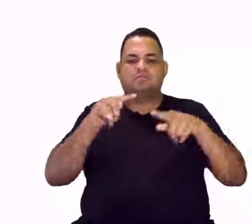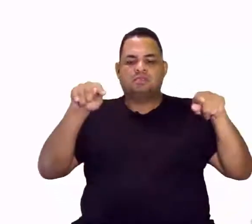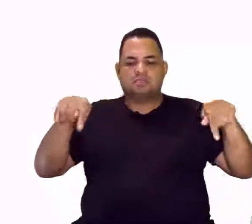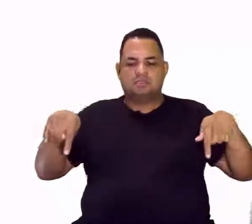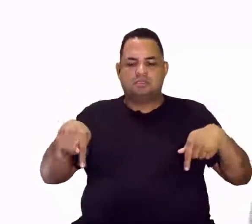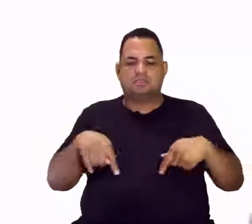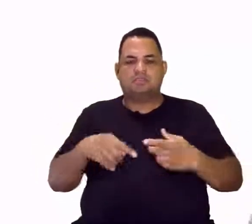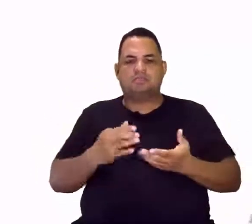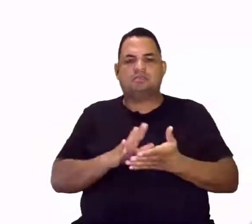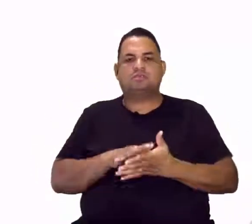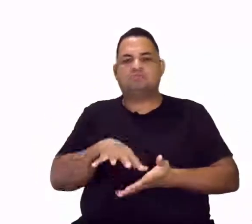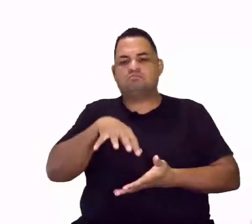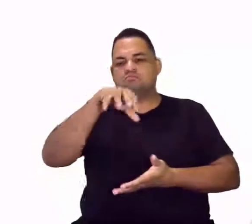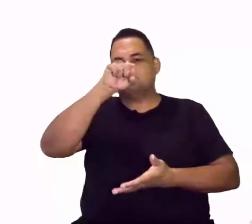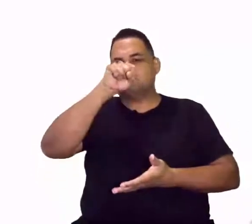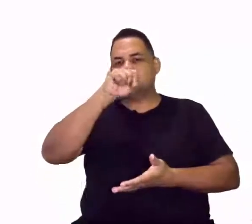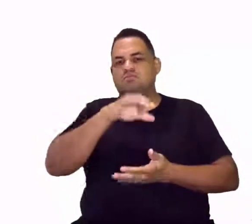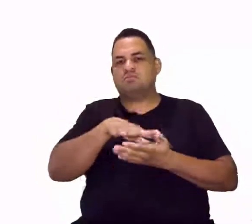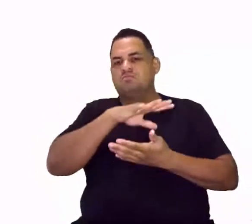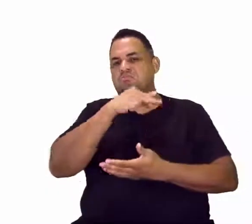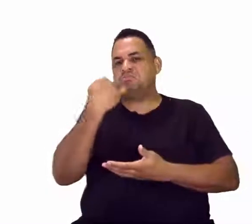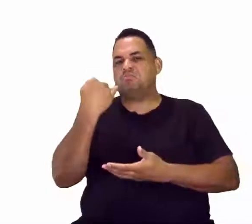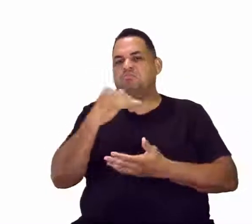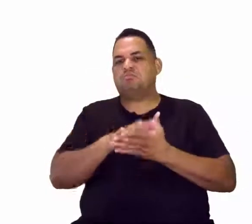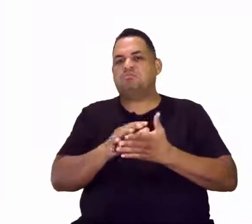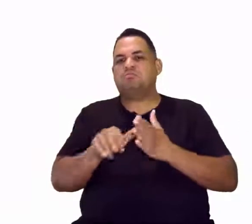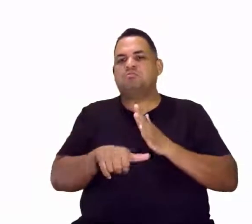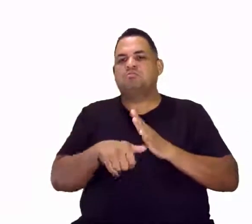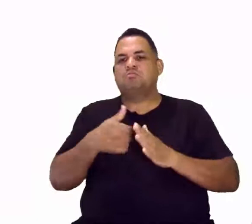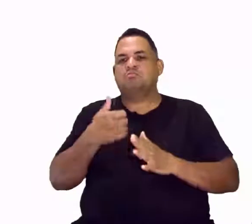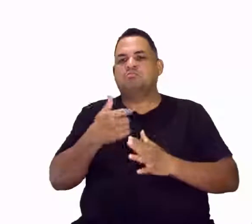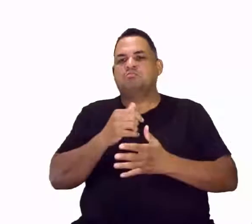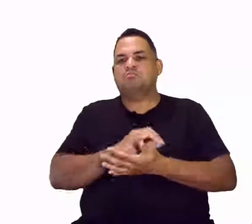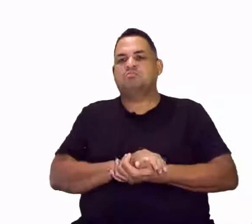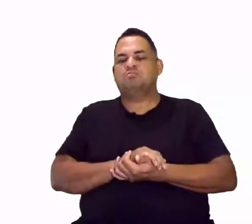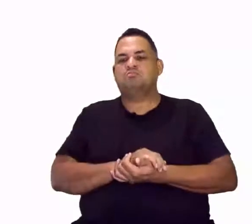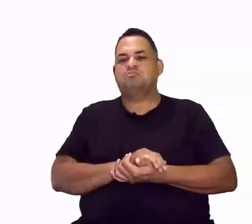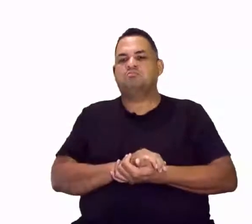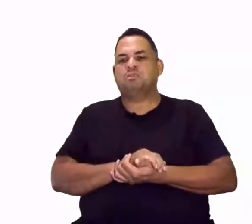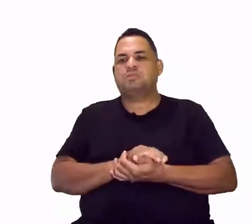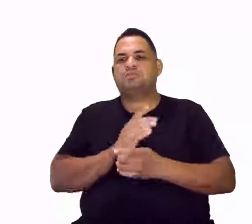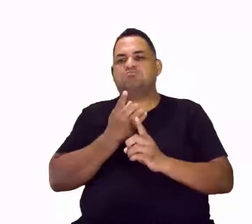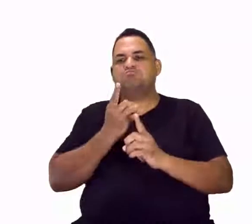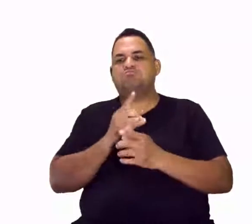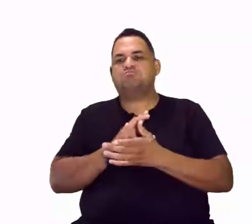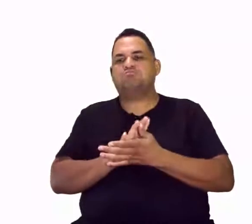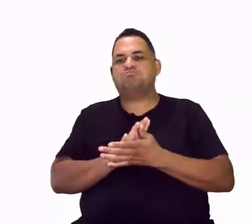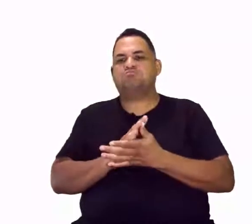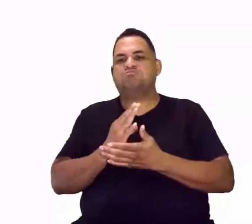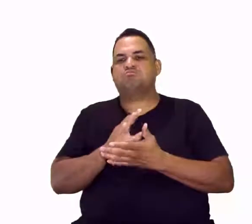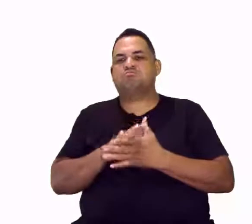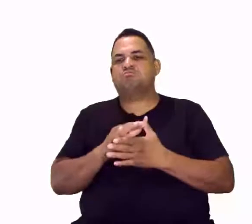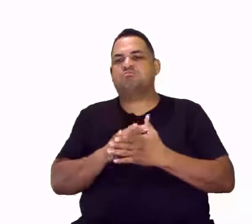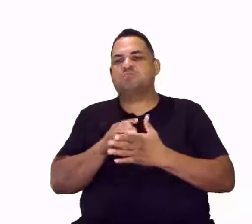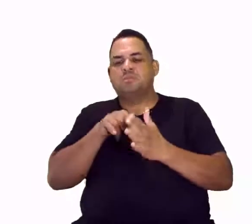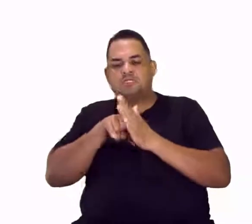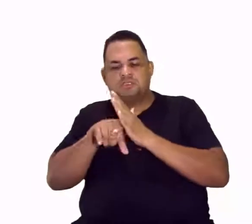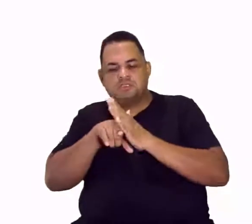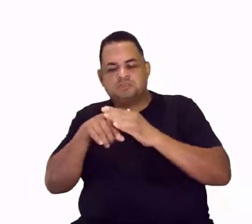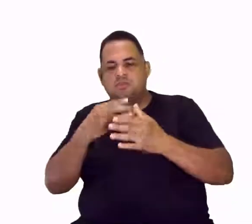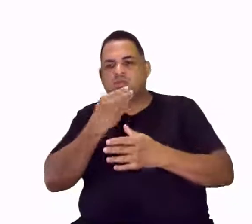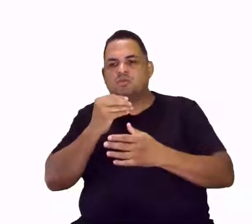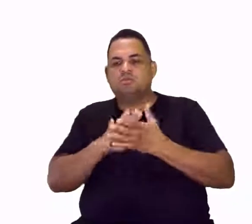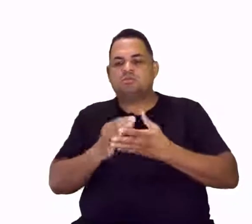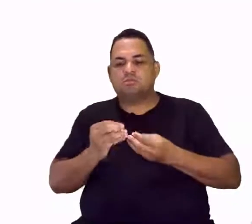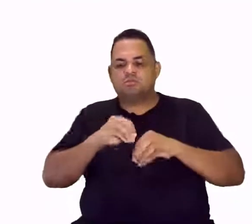gás e inala ele. A primeira vítima foi seu descobridor. Ele morreu ao deixar cair